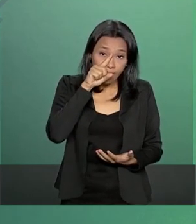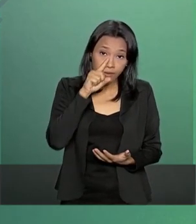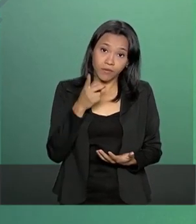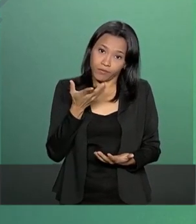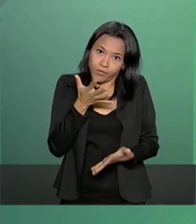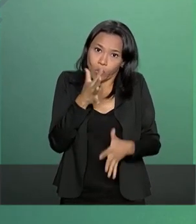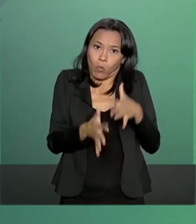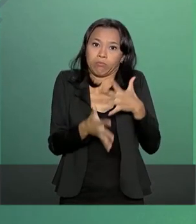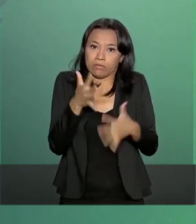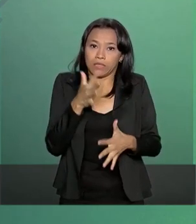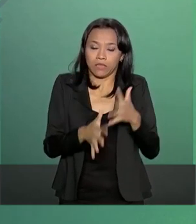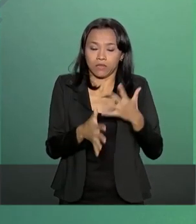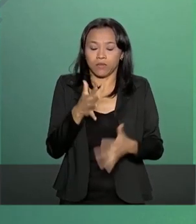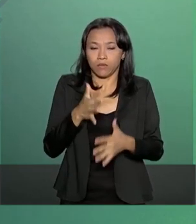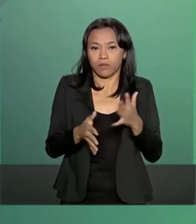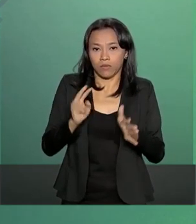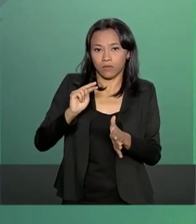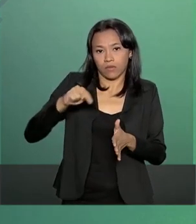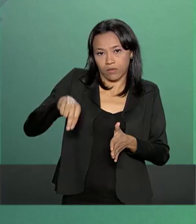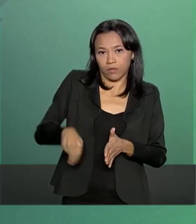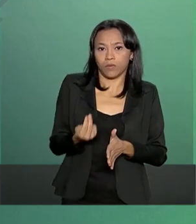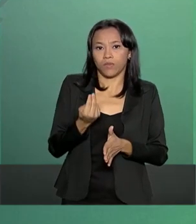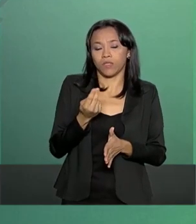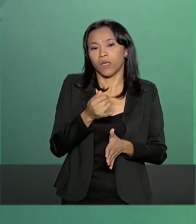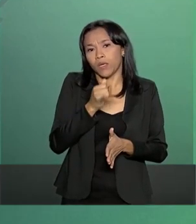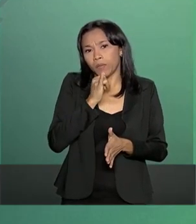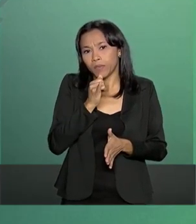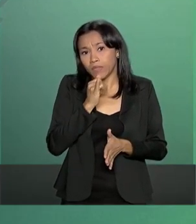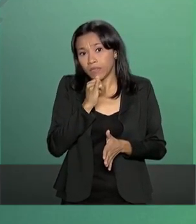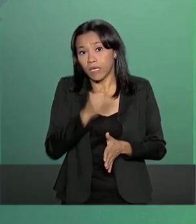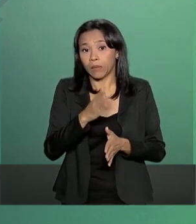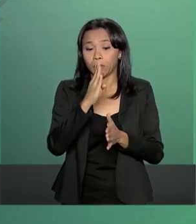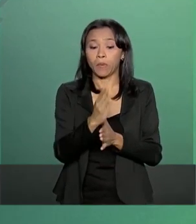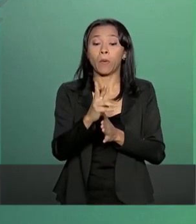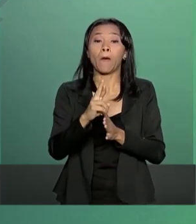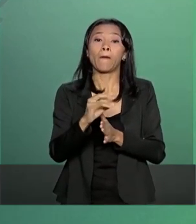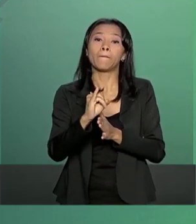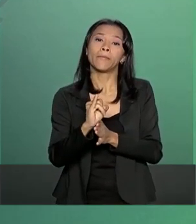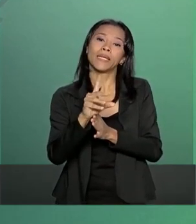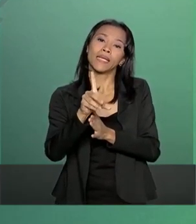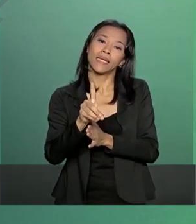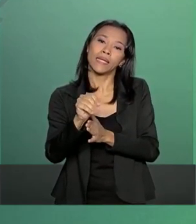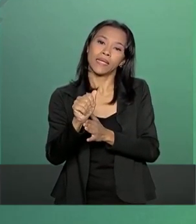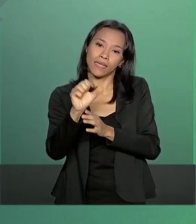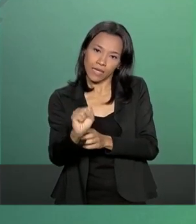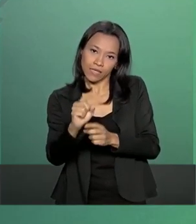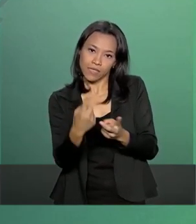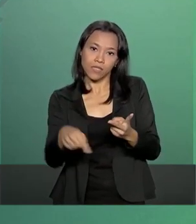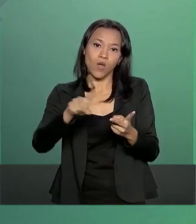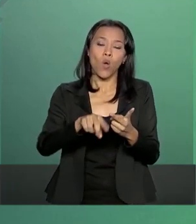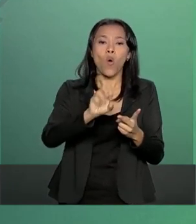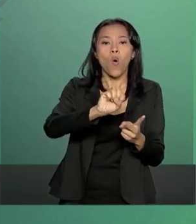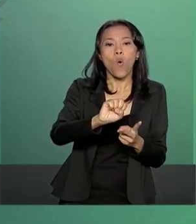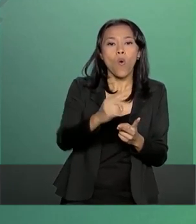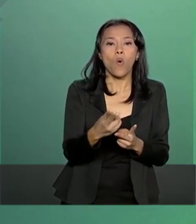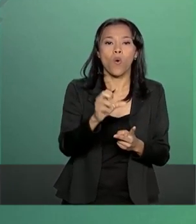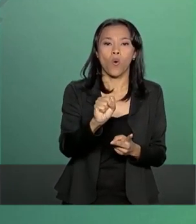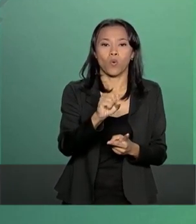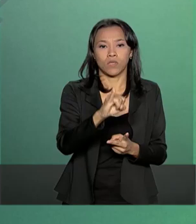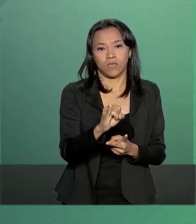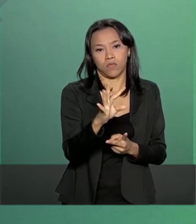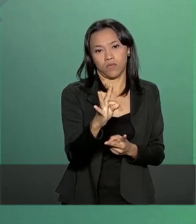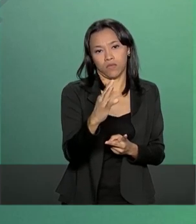complicações cirúrgicas, como ocorrência de bridas ou fístulas. No pós-operatório,